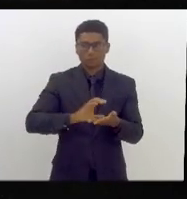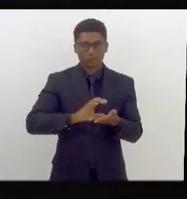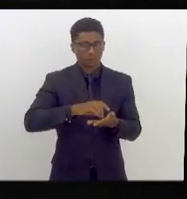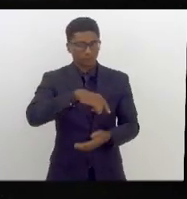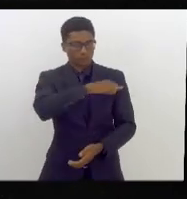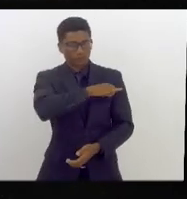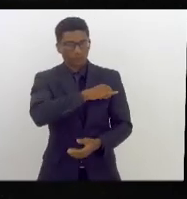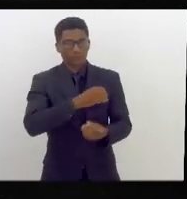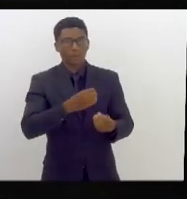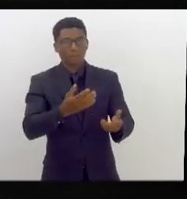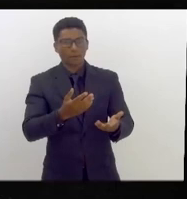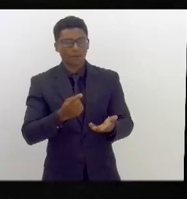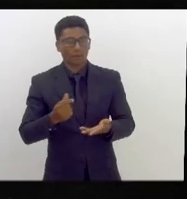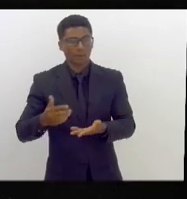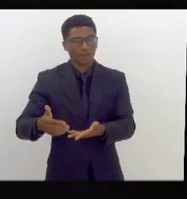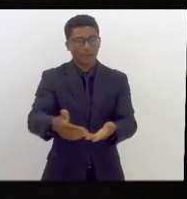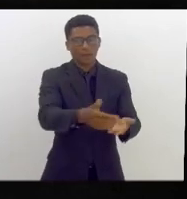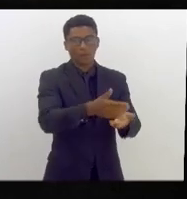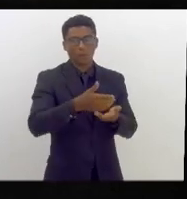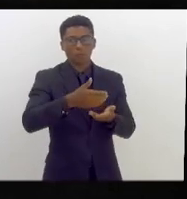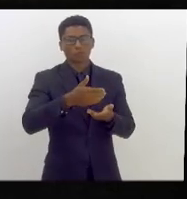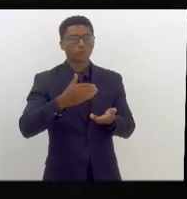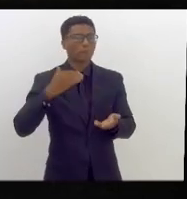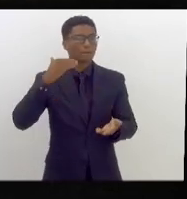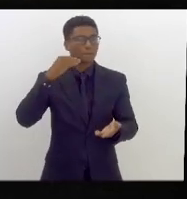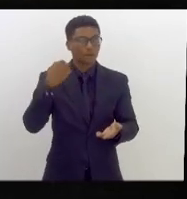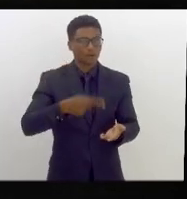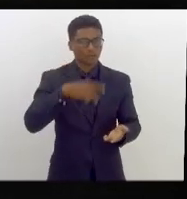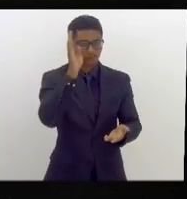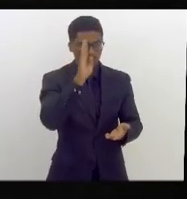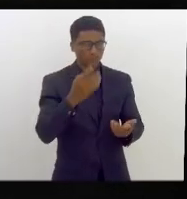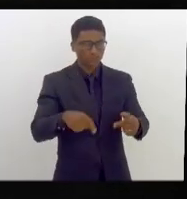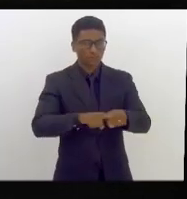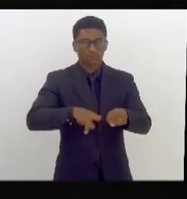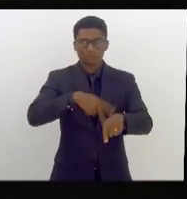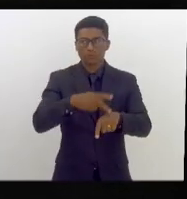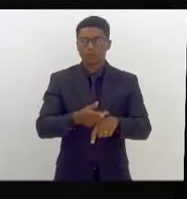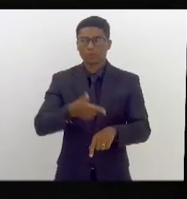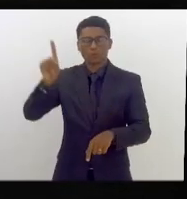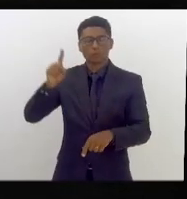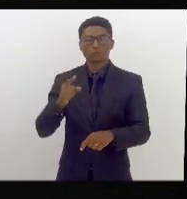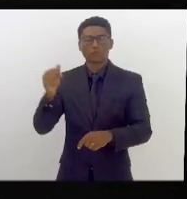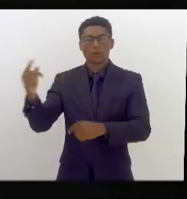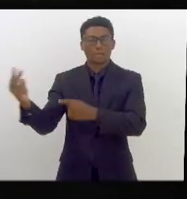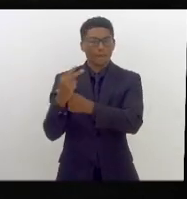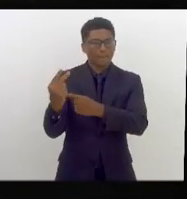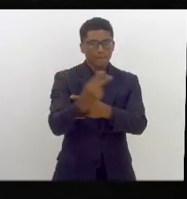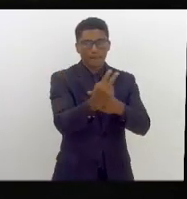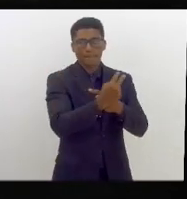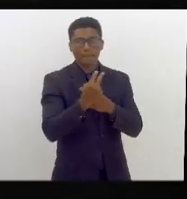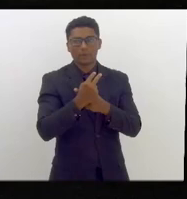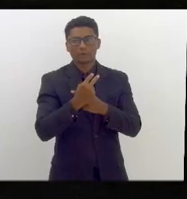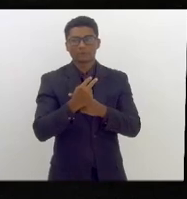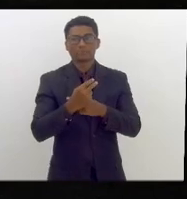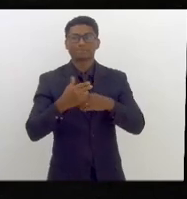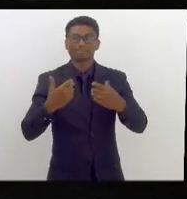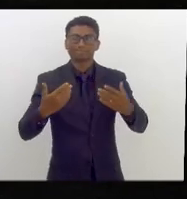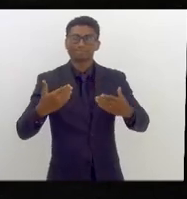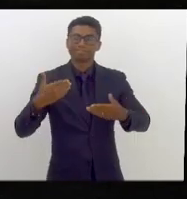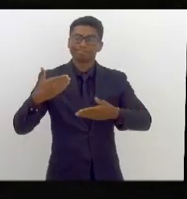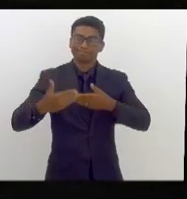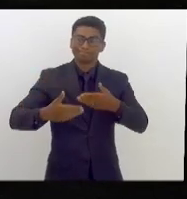captação de recursos em bancos nacionais e em bancos estrangeiros. E, portanto, né, se sugerou